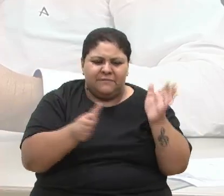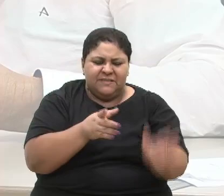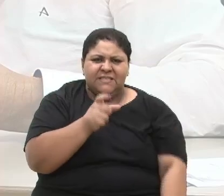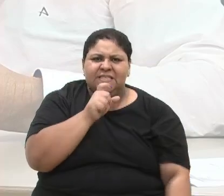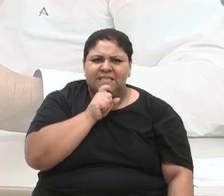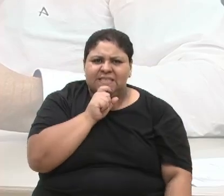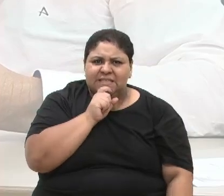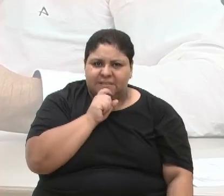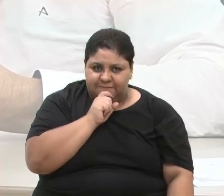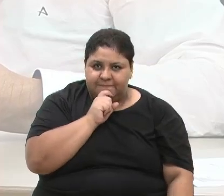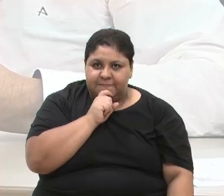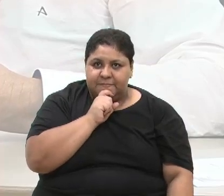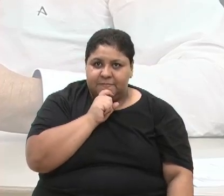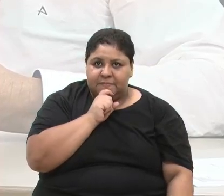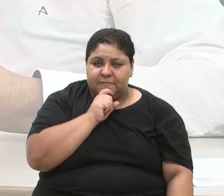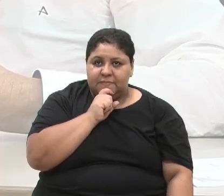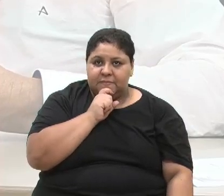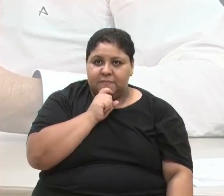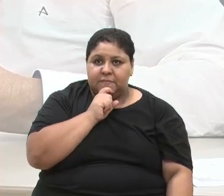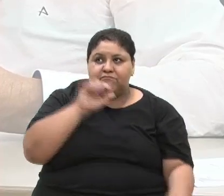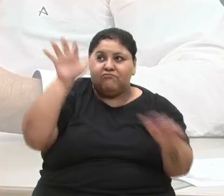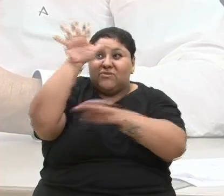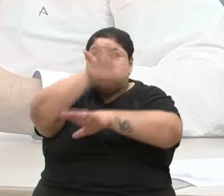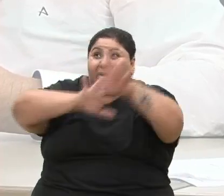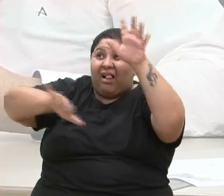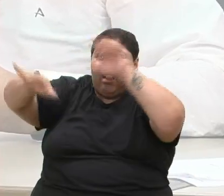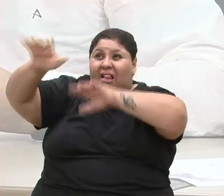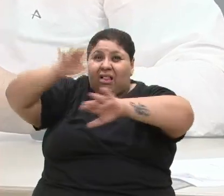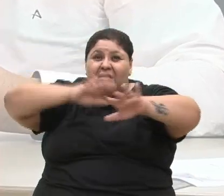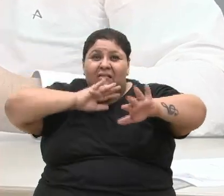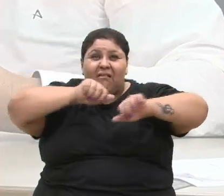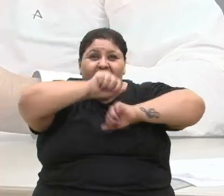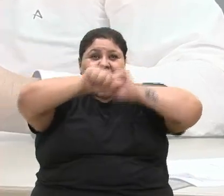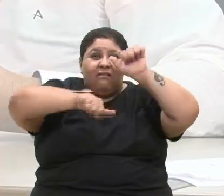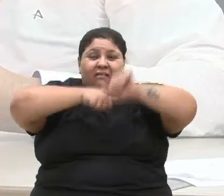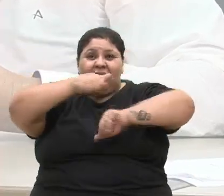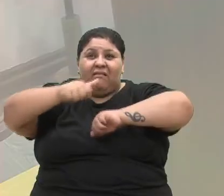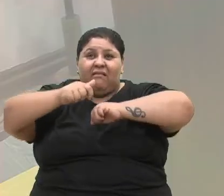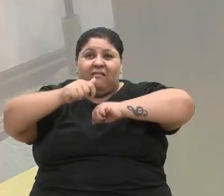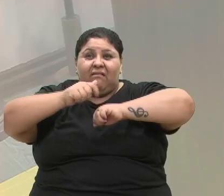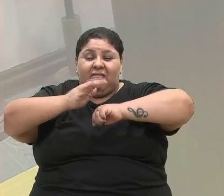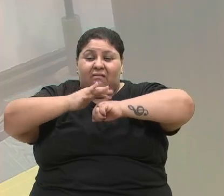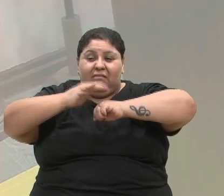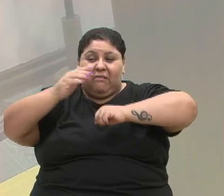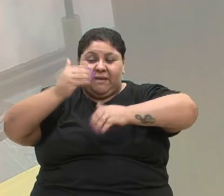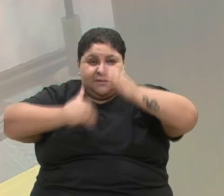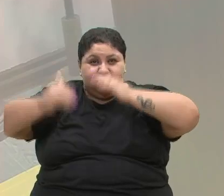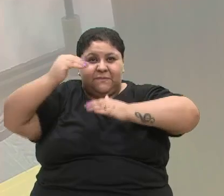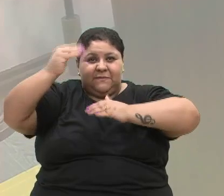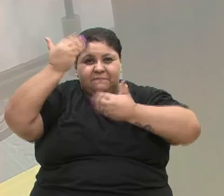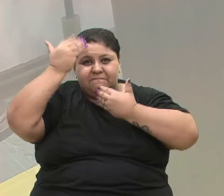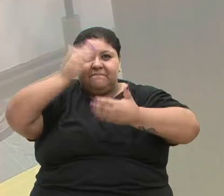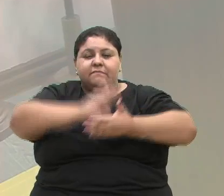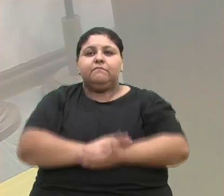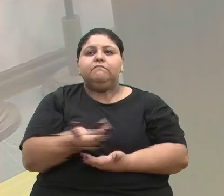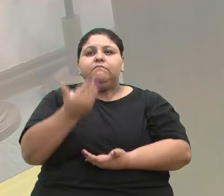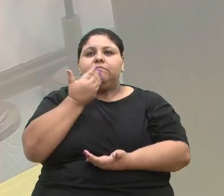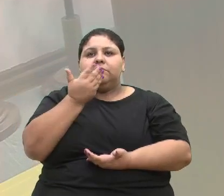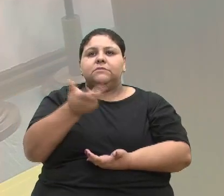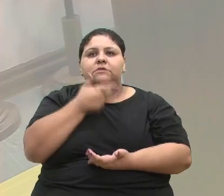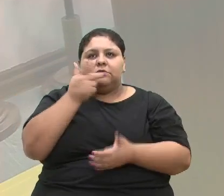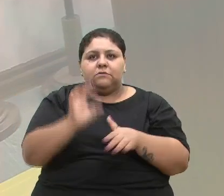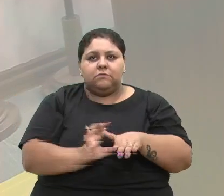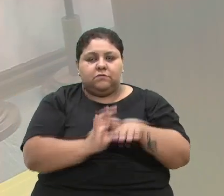que se avizinha, né, que de instabilidade no tempo, que as doenças vão aumentar. Obrigado. Peço uma declaração de líder do PL,